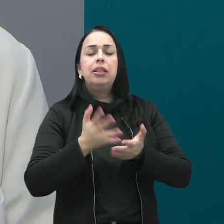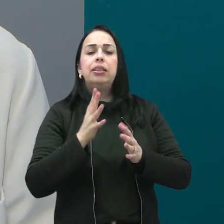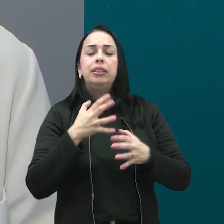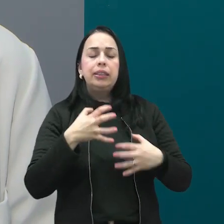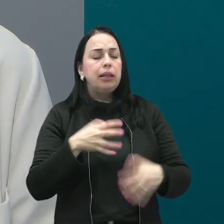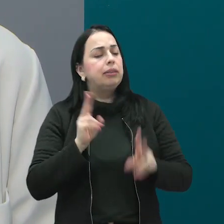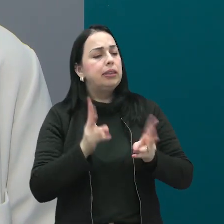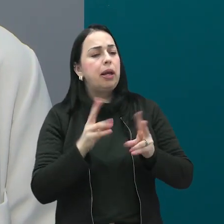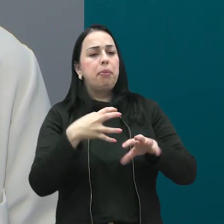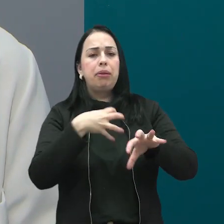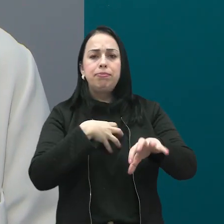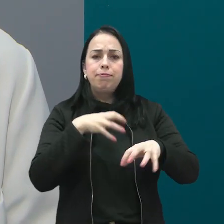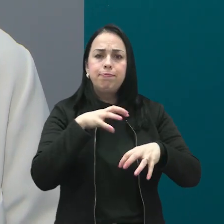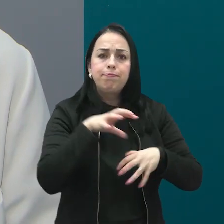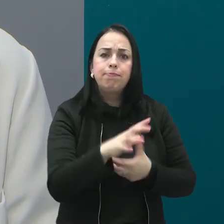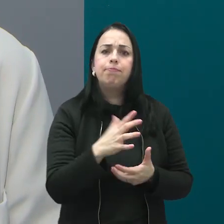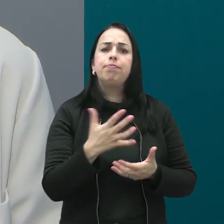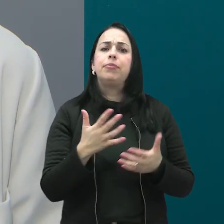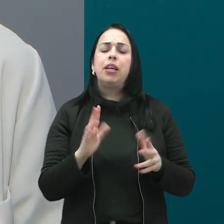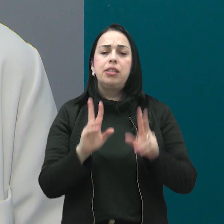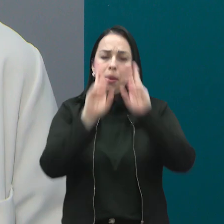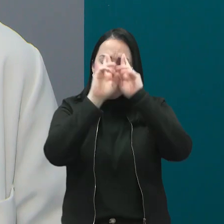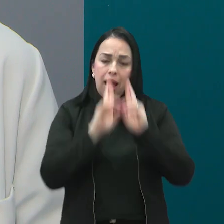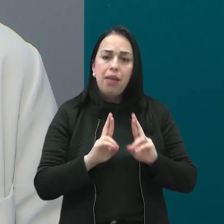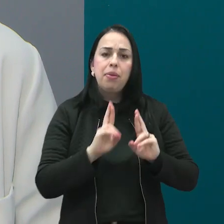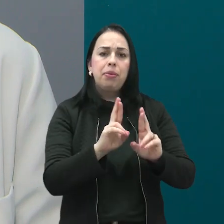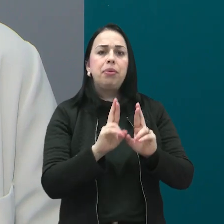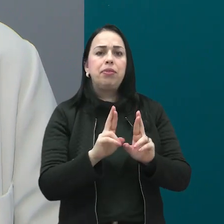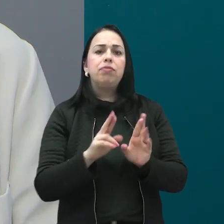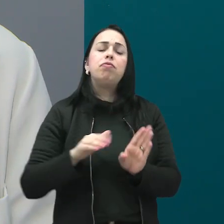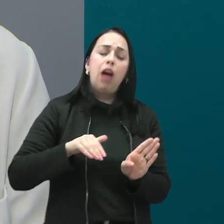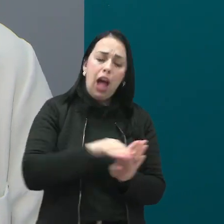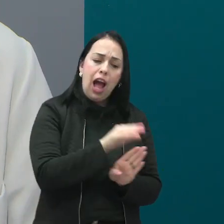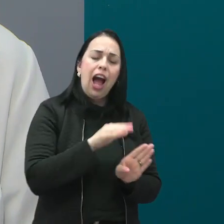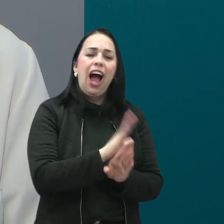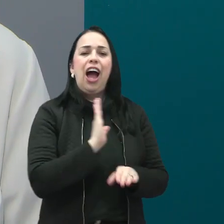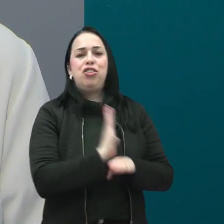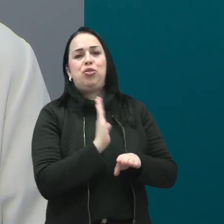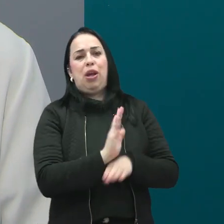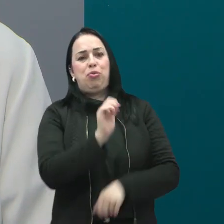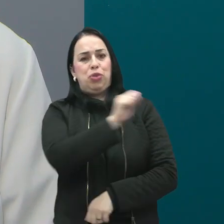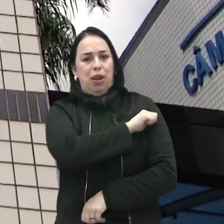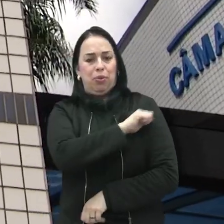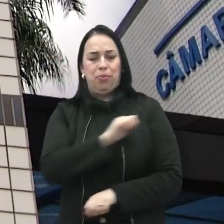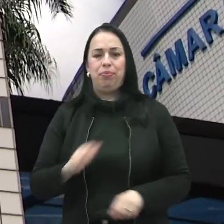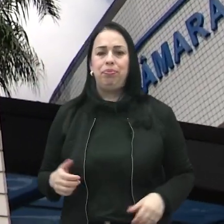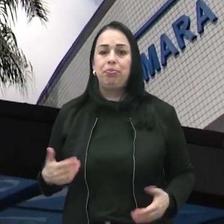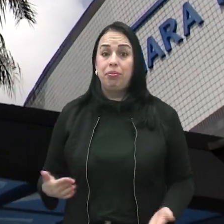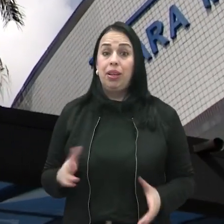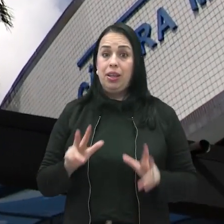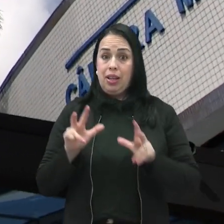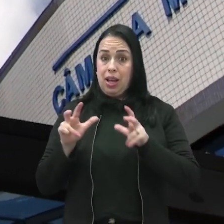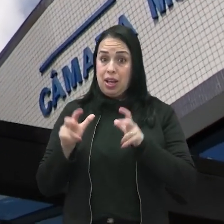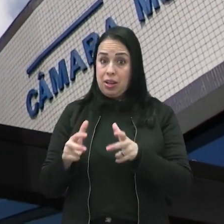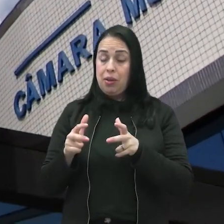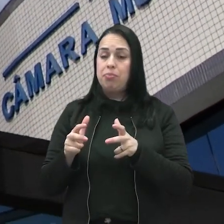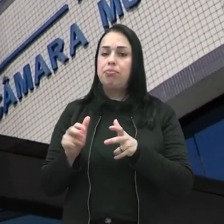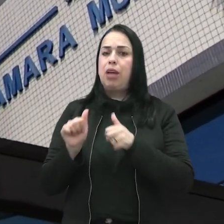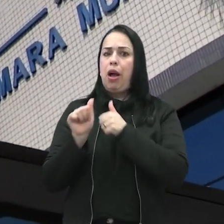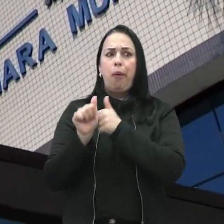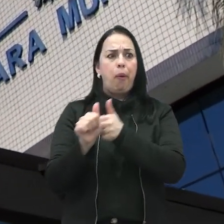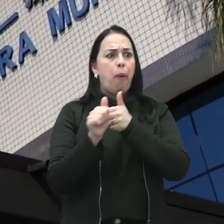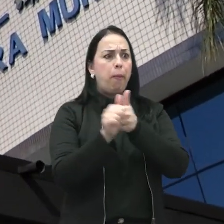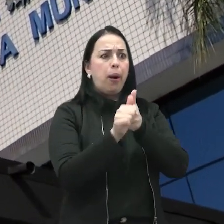sempre humanizado, respeitoso e que seja trabalhada a conduta em consenso com o paciente. A Câmara Municipal acompanha